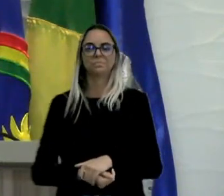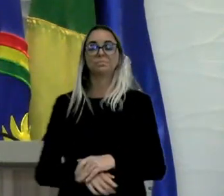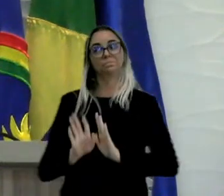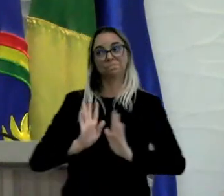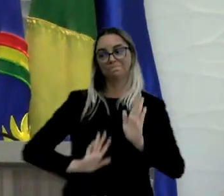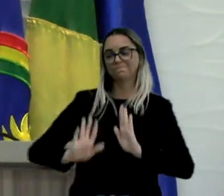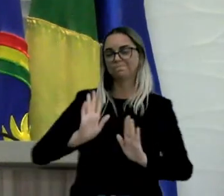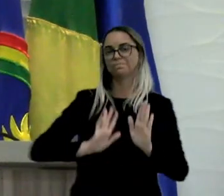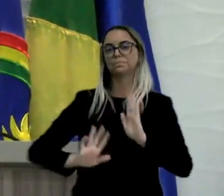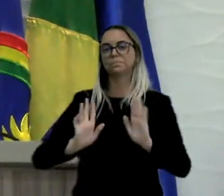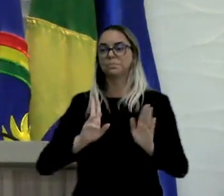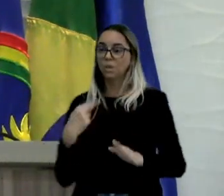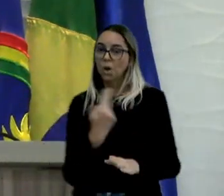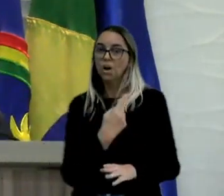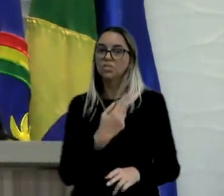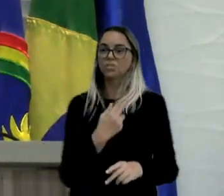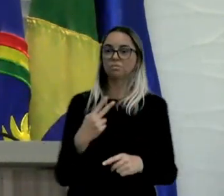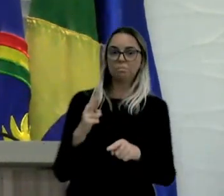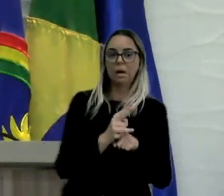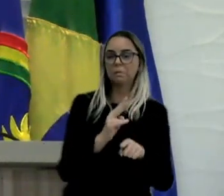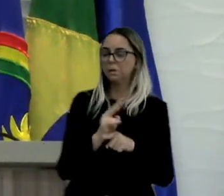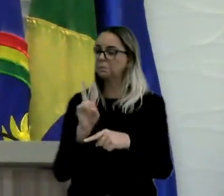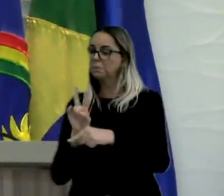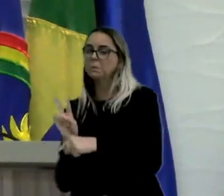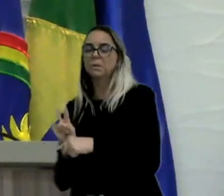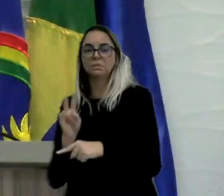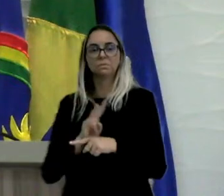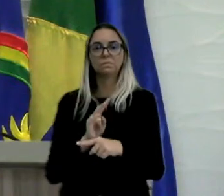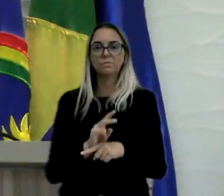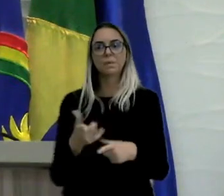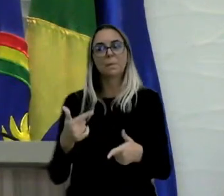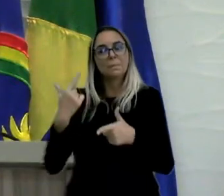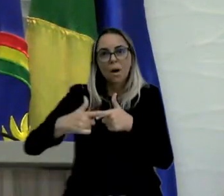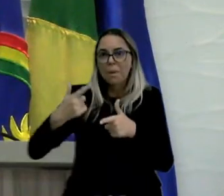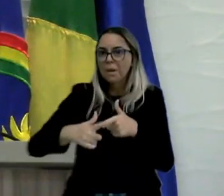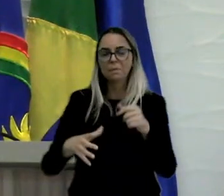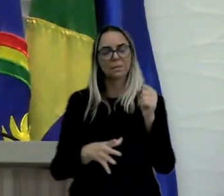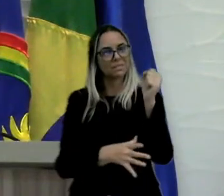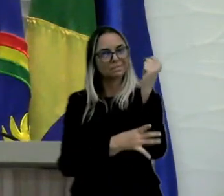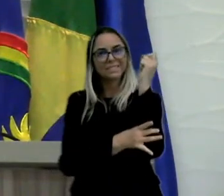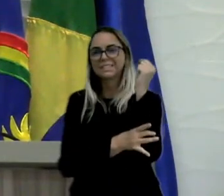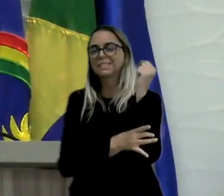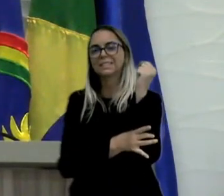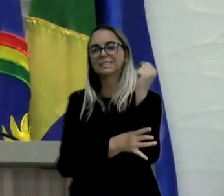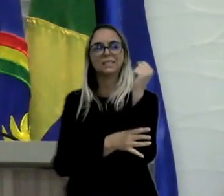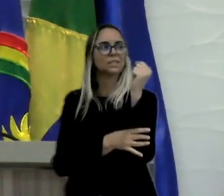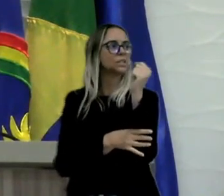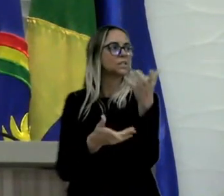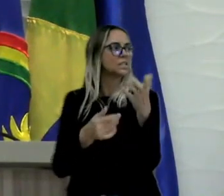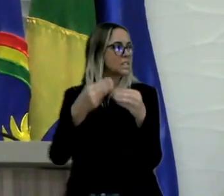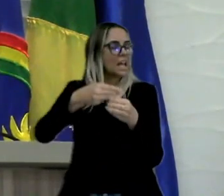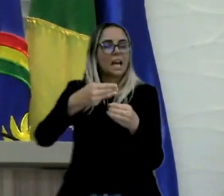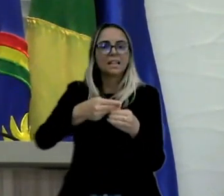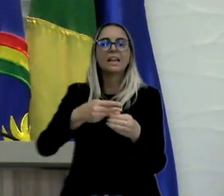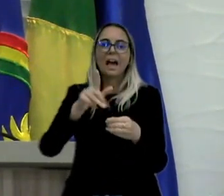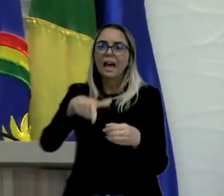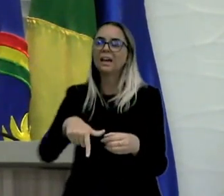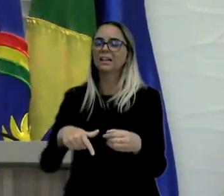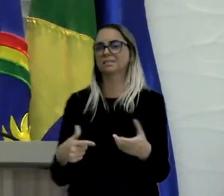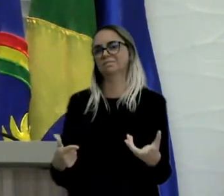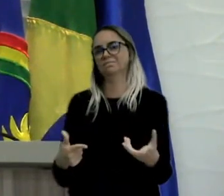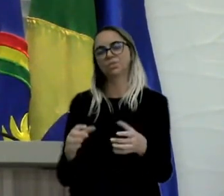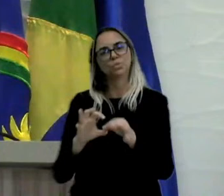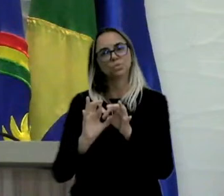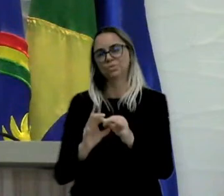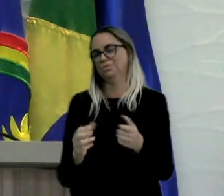gente fala que a gente defende um lado defende outro mas a gente tem que ver que a problemática da segurança o município também faz parte dela e